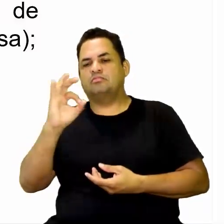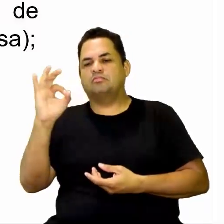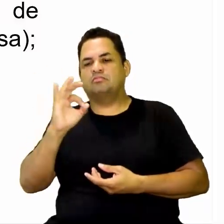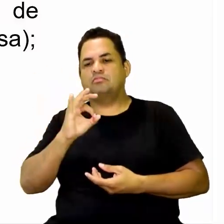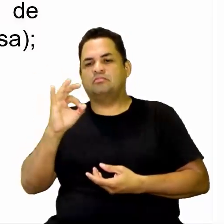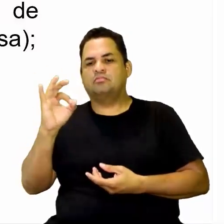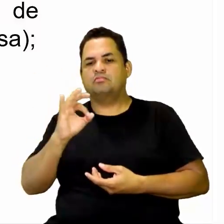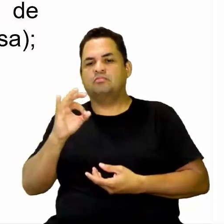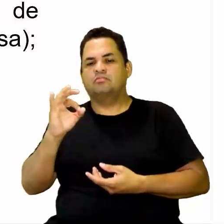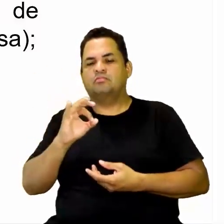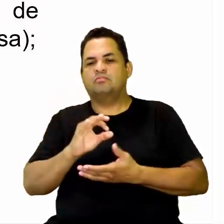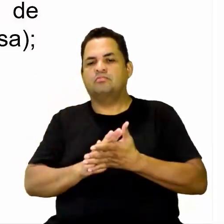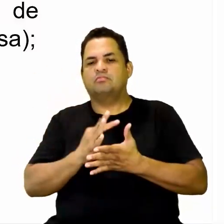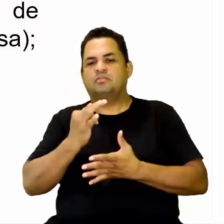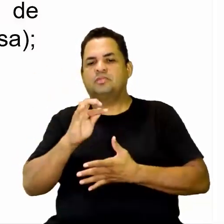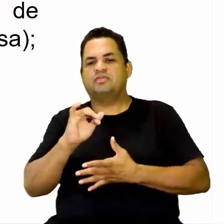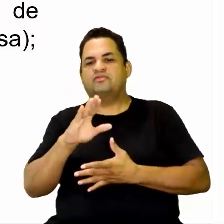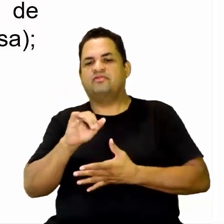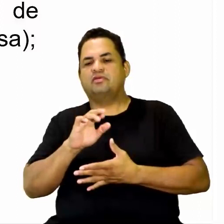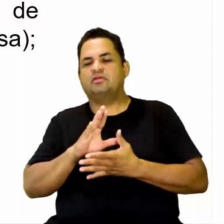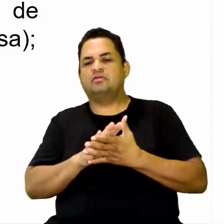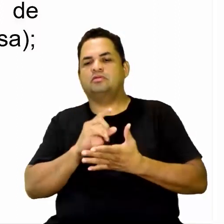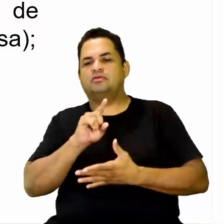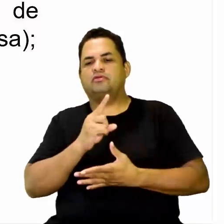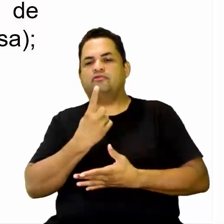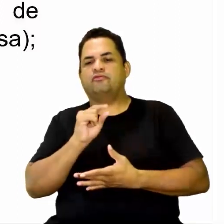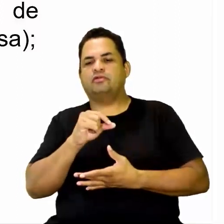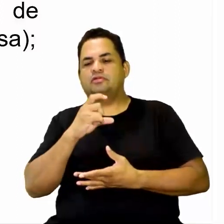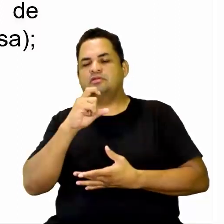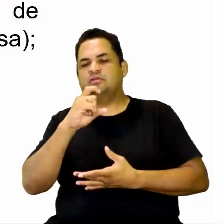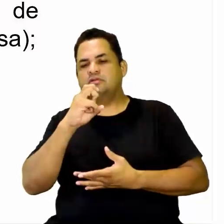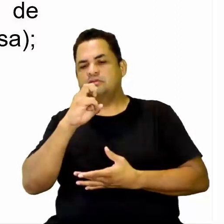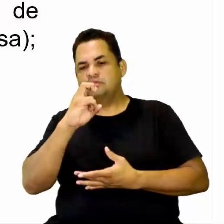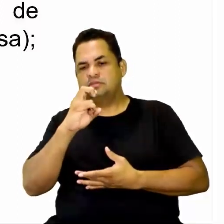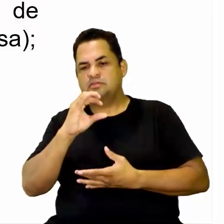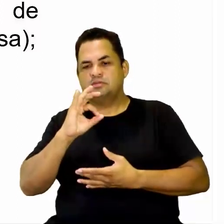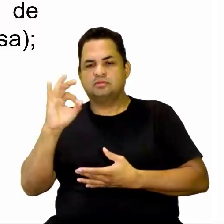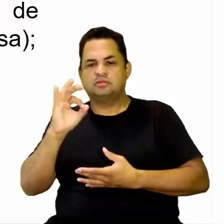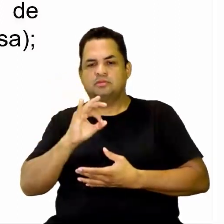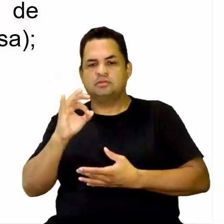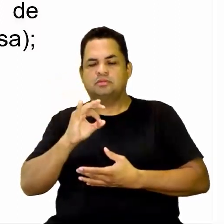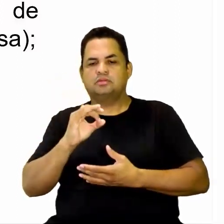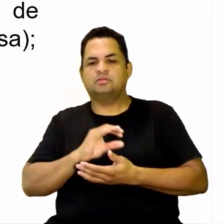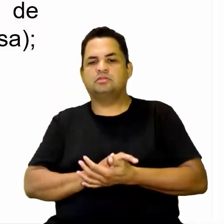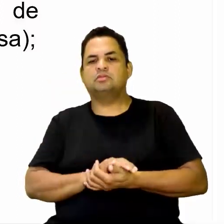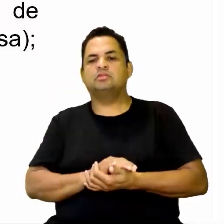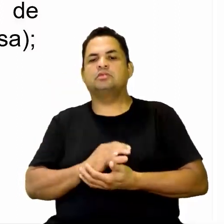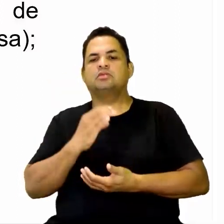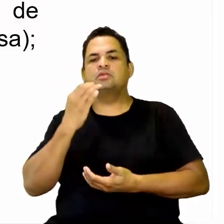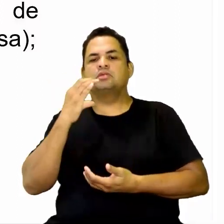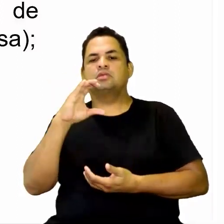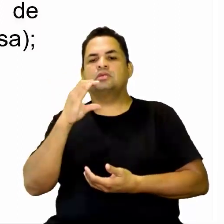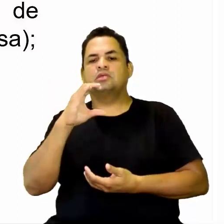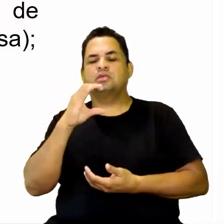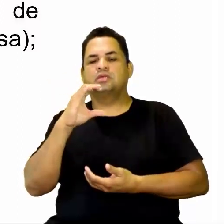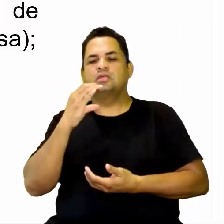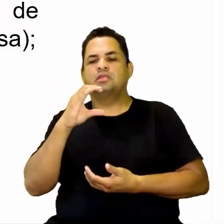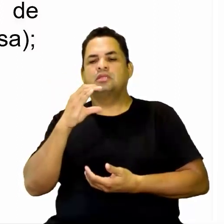98,5 de ferro e 1,5 aproximadamente, né, de